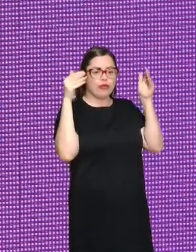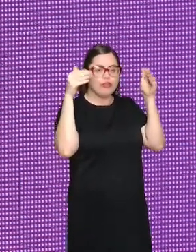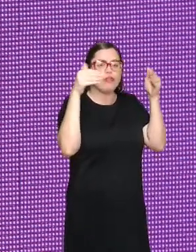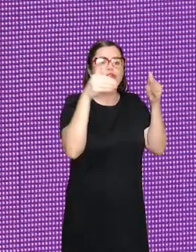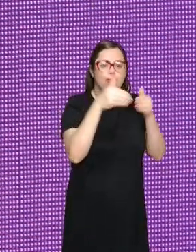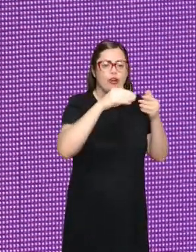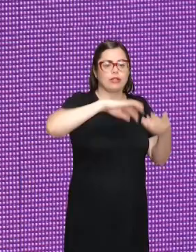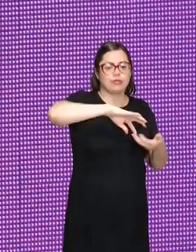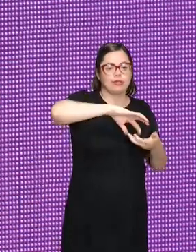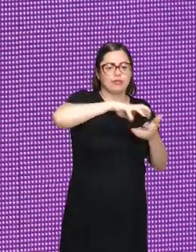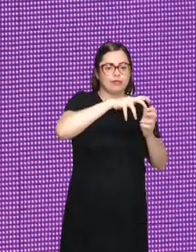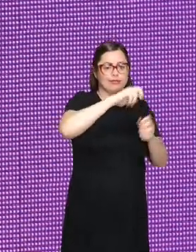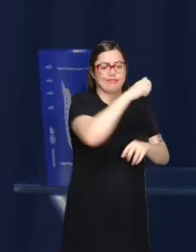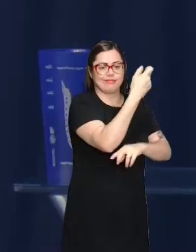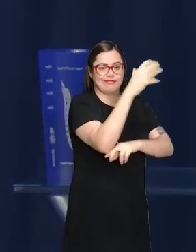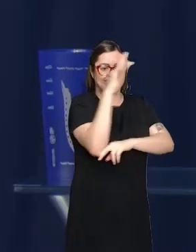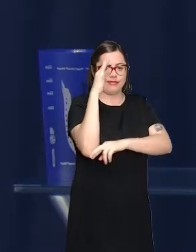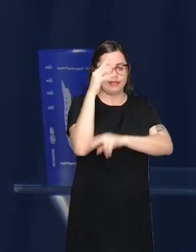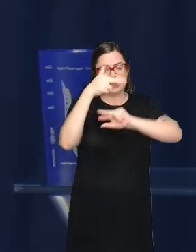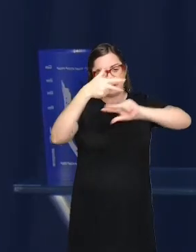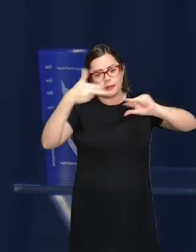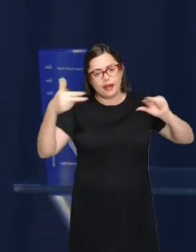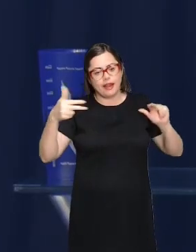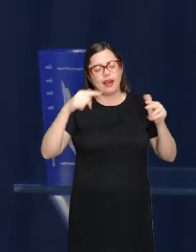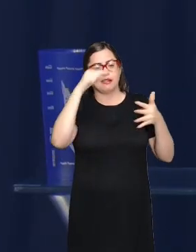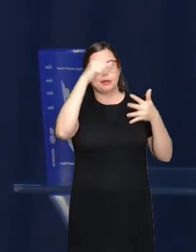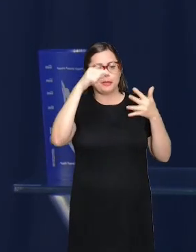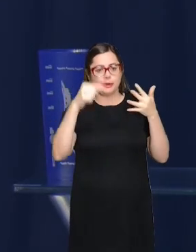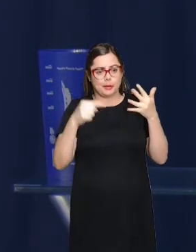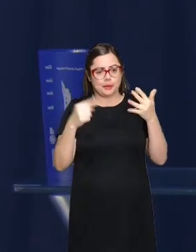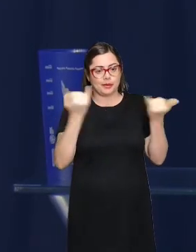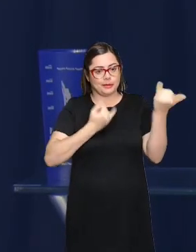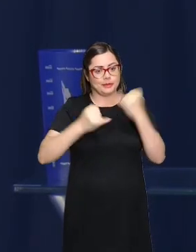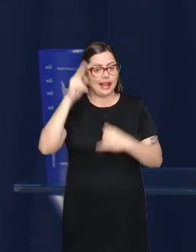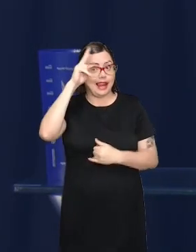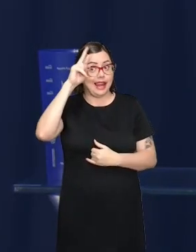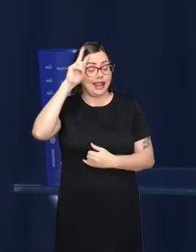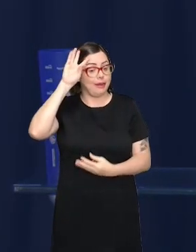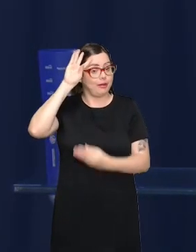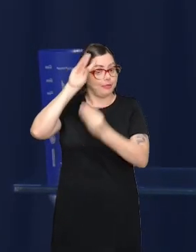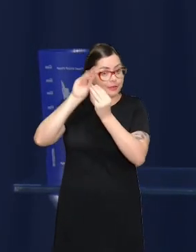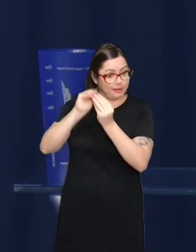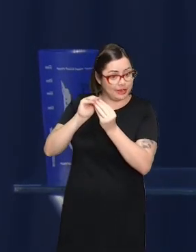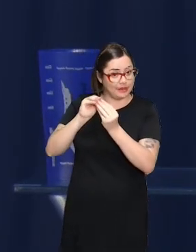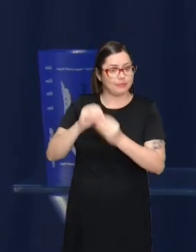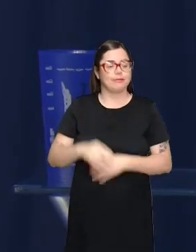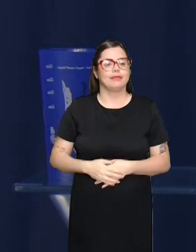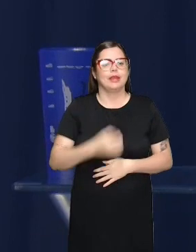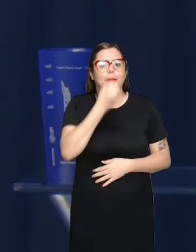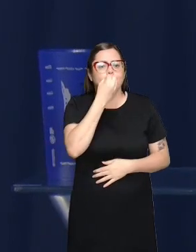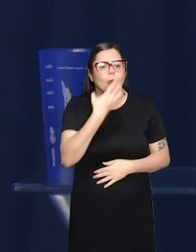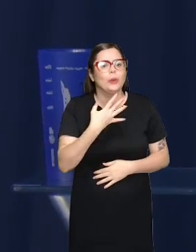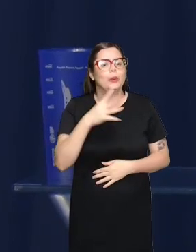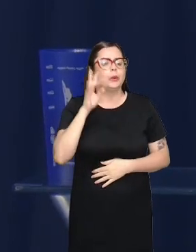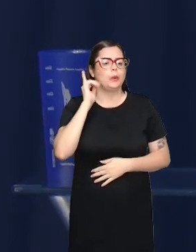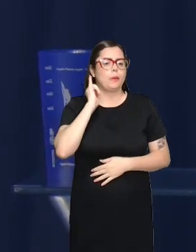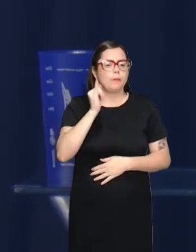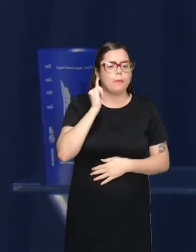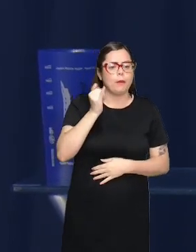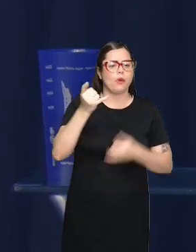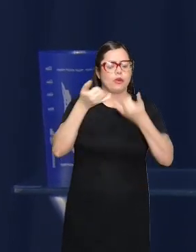muitas dessas coisas. Ai, muito legal tu falar isso, porque a gente está aqui nesse painel trazendo um